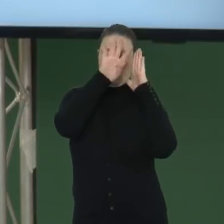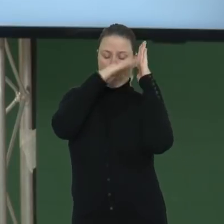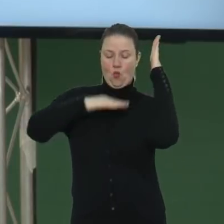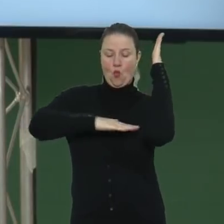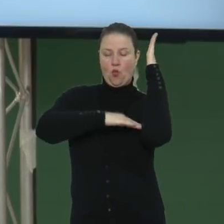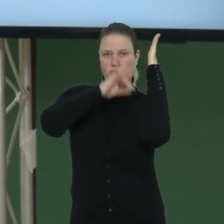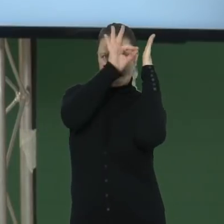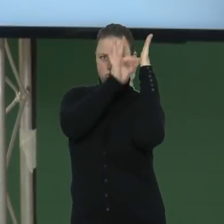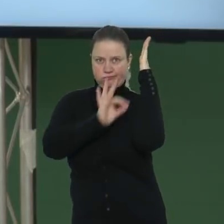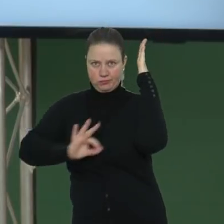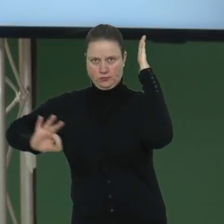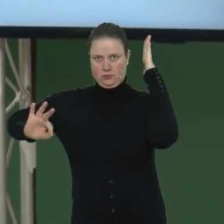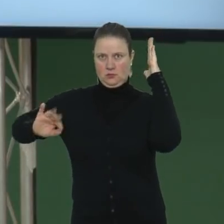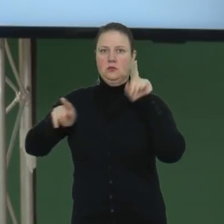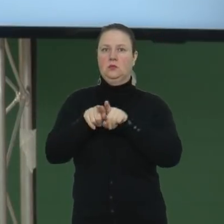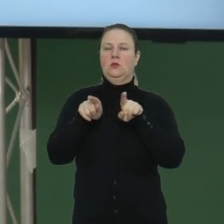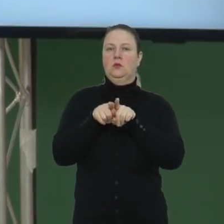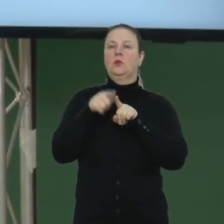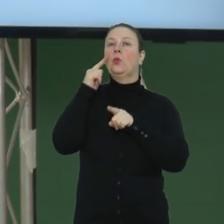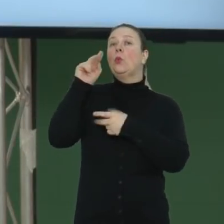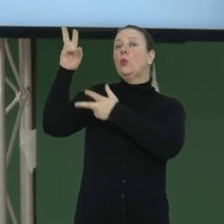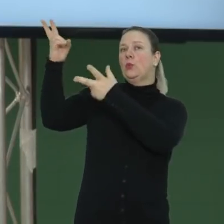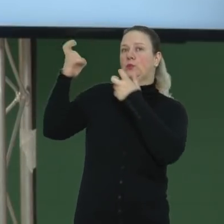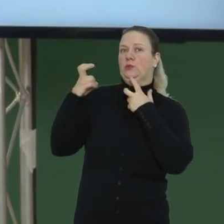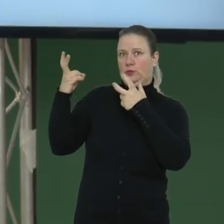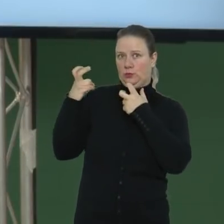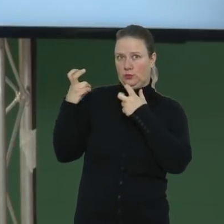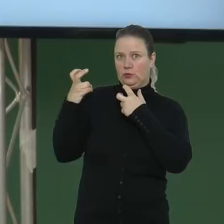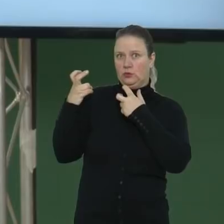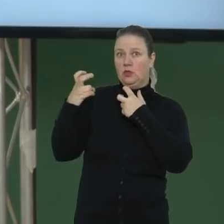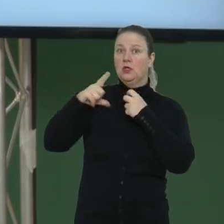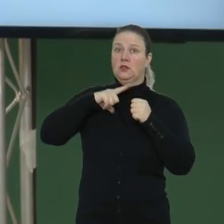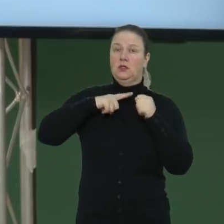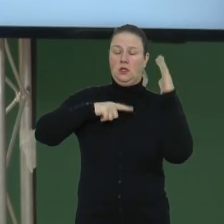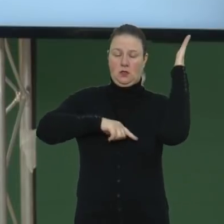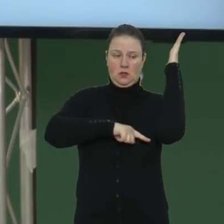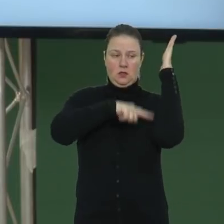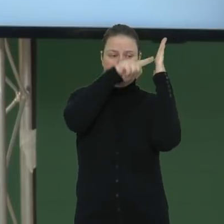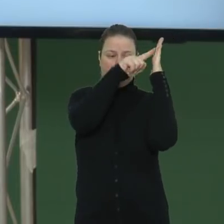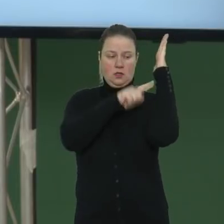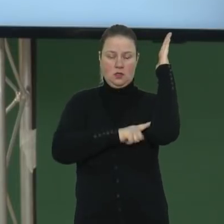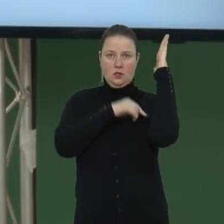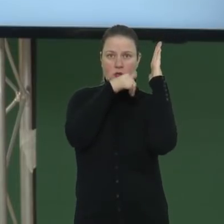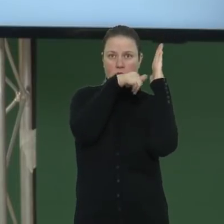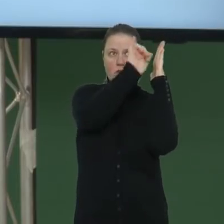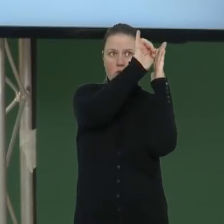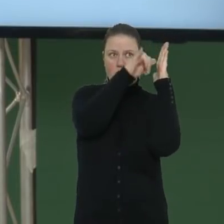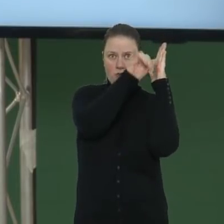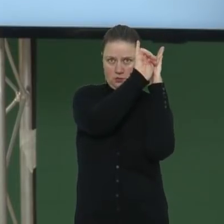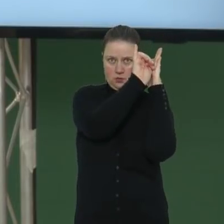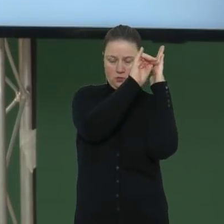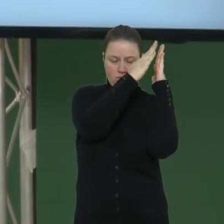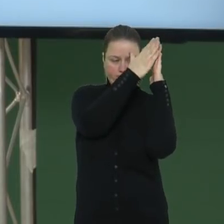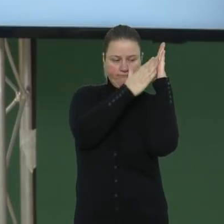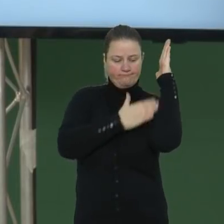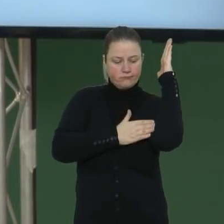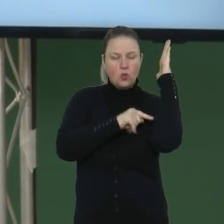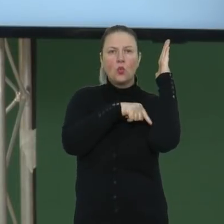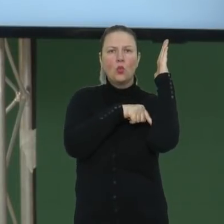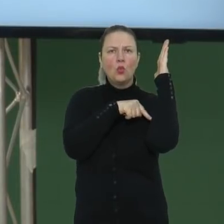que ficou aqui, então? Eu coloquei para vocês o gráfico, né, o eixo Y, que é o percentual, que ele está,